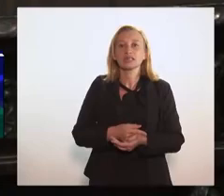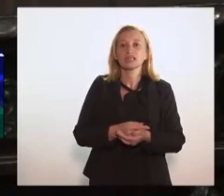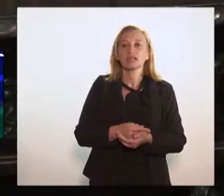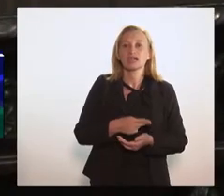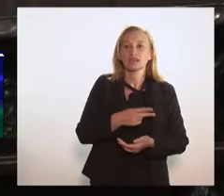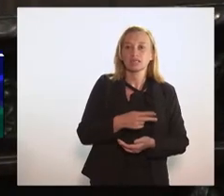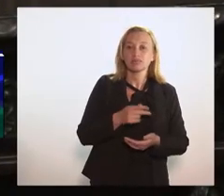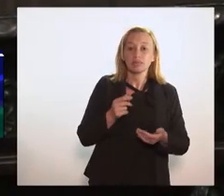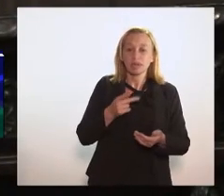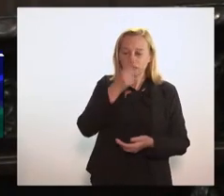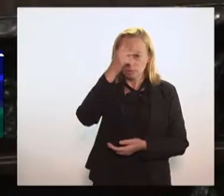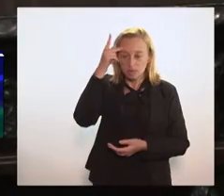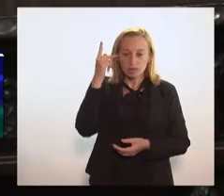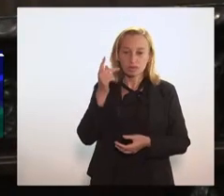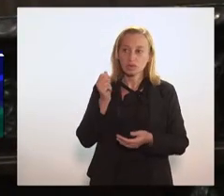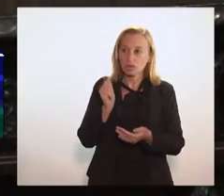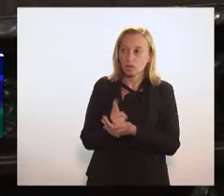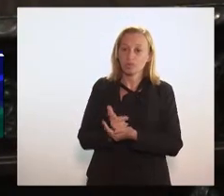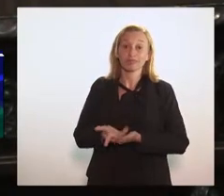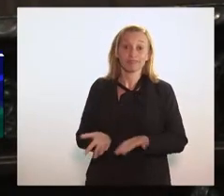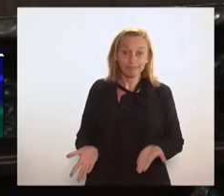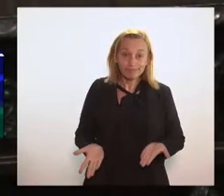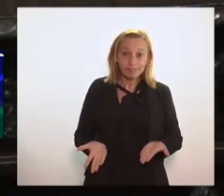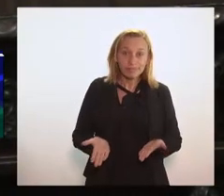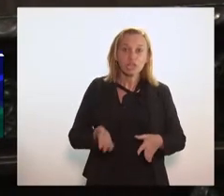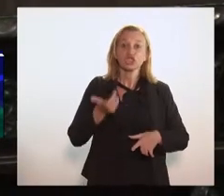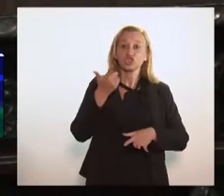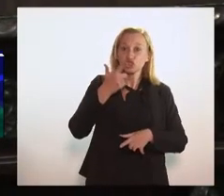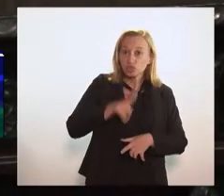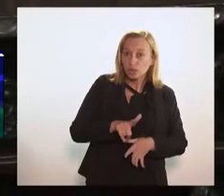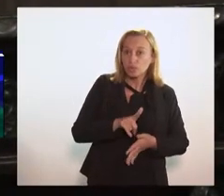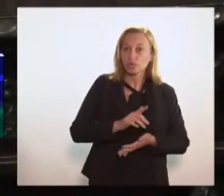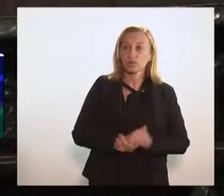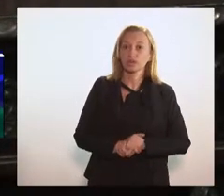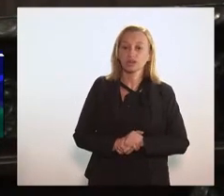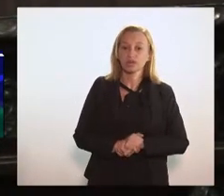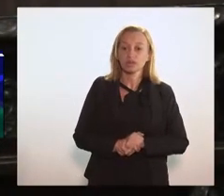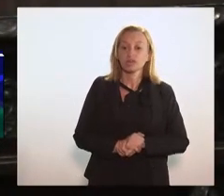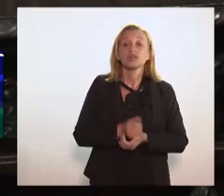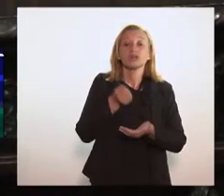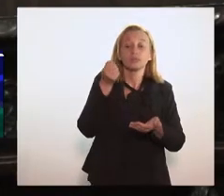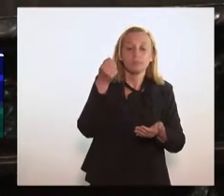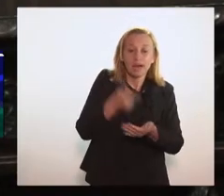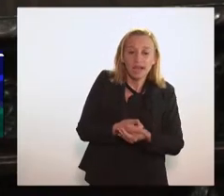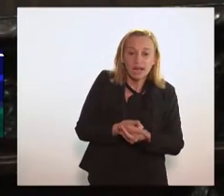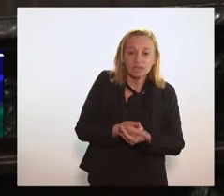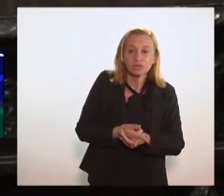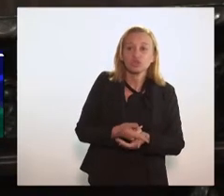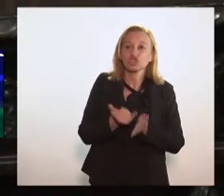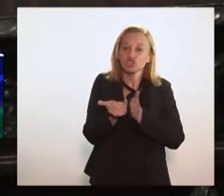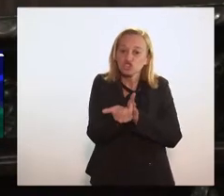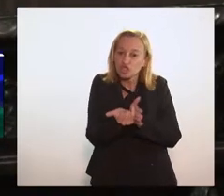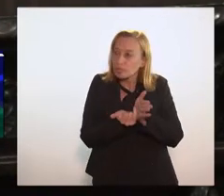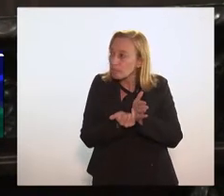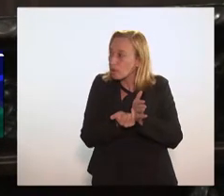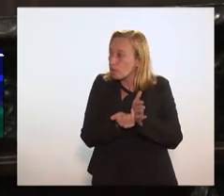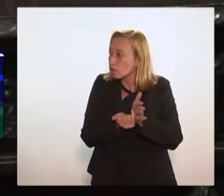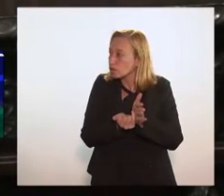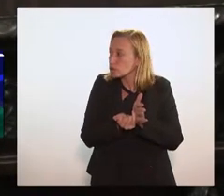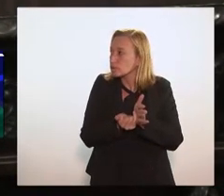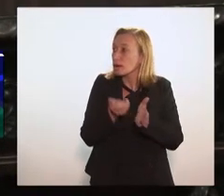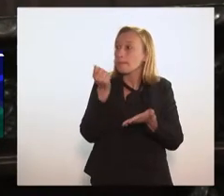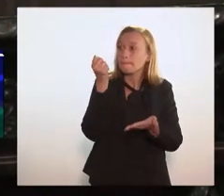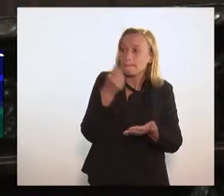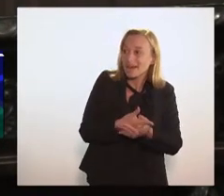consumidores. Gente, mais uma vez, os pagadores de impostos